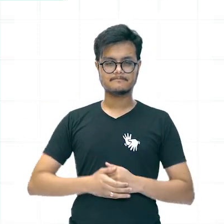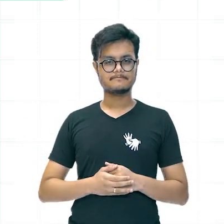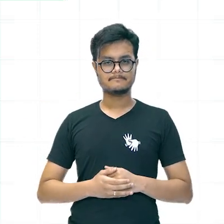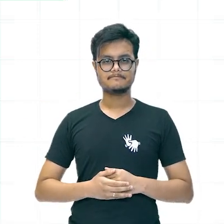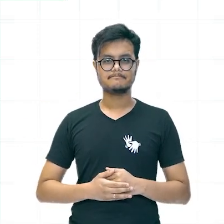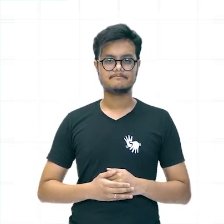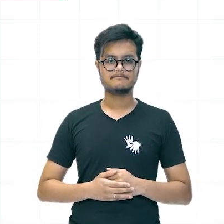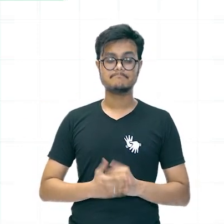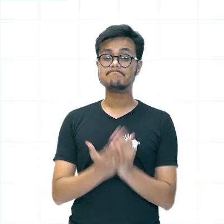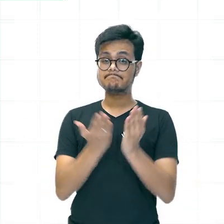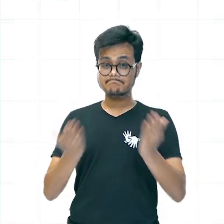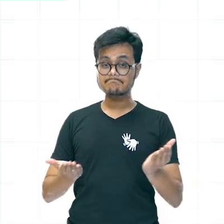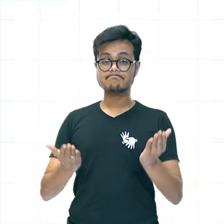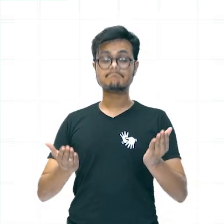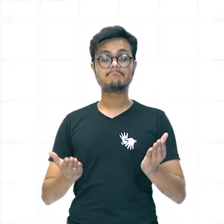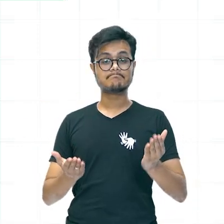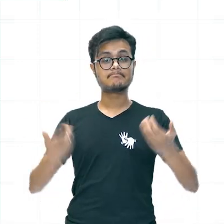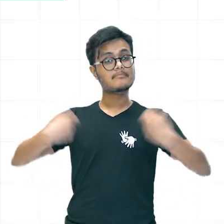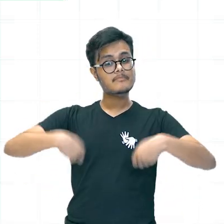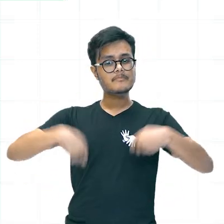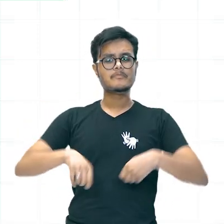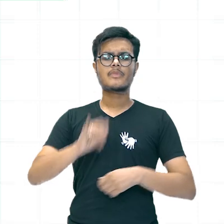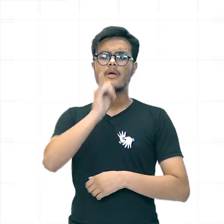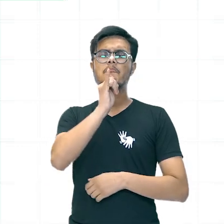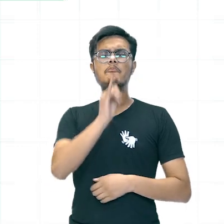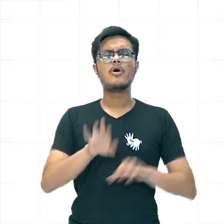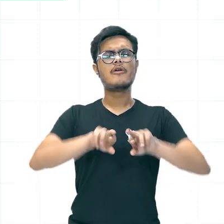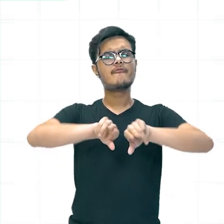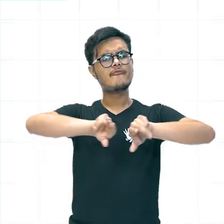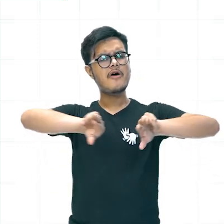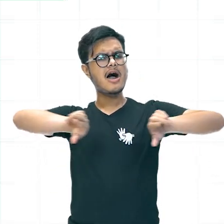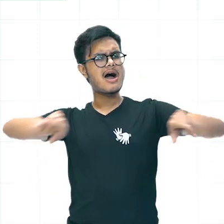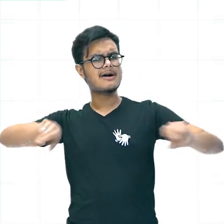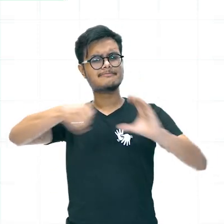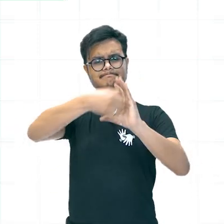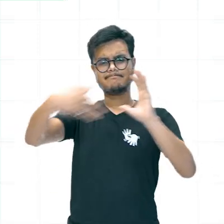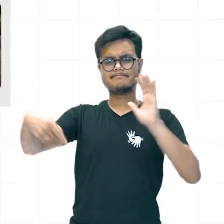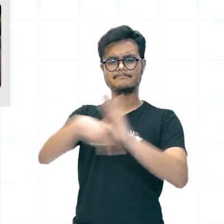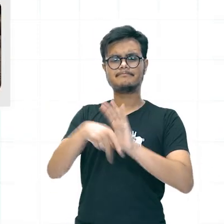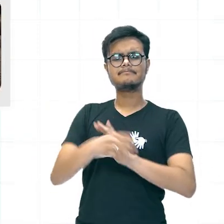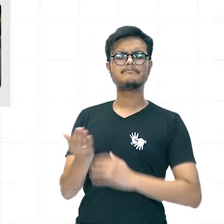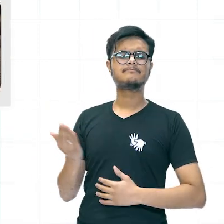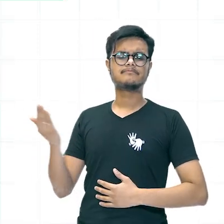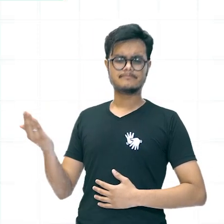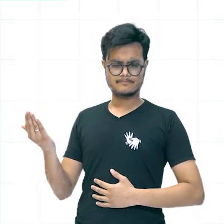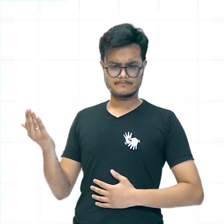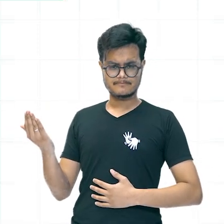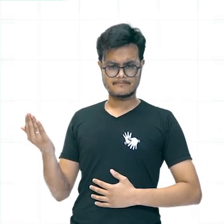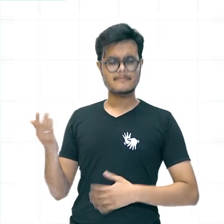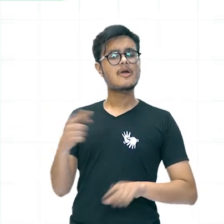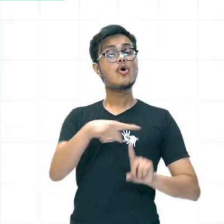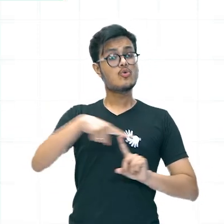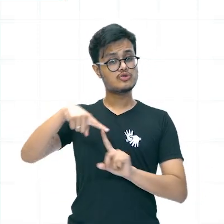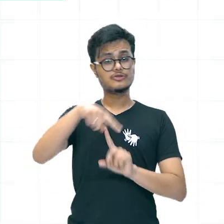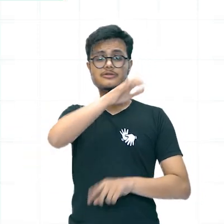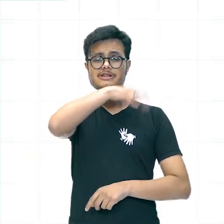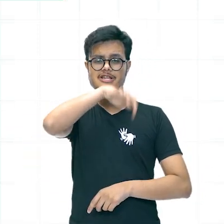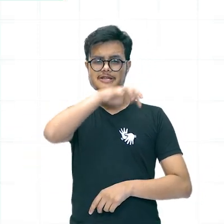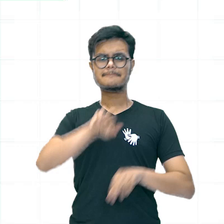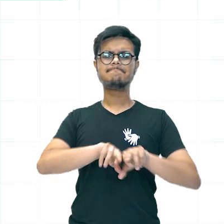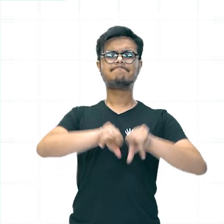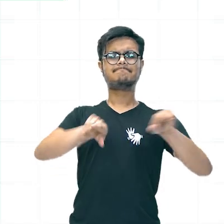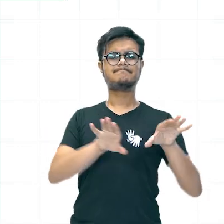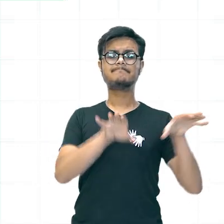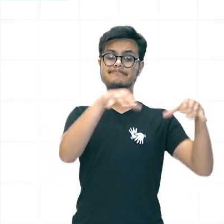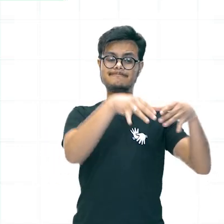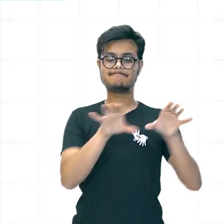espécie. Então, na continuidade, você vê aí reino, filo, classe, ordem, família, gênero e espécie, né?